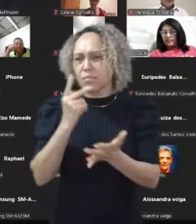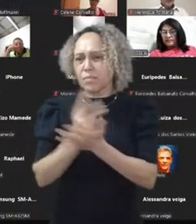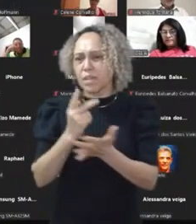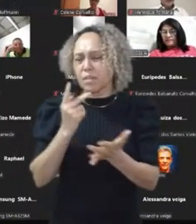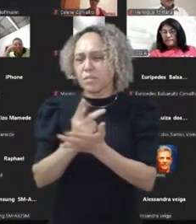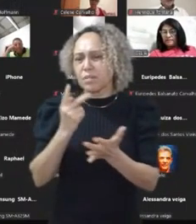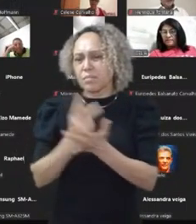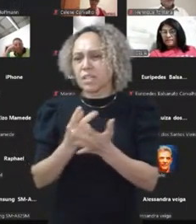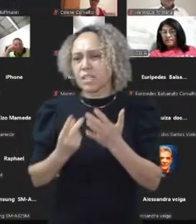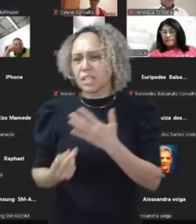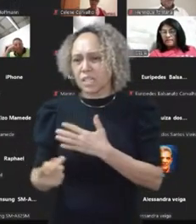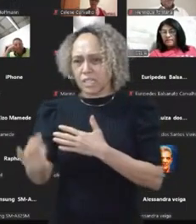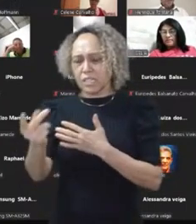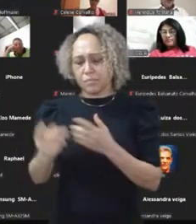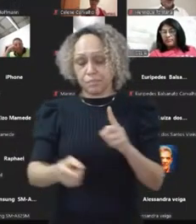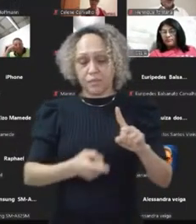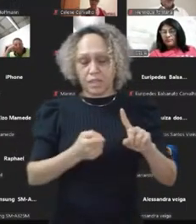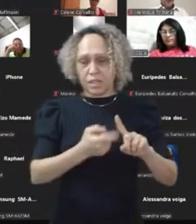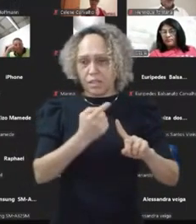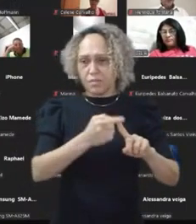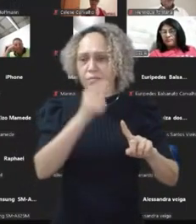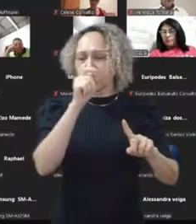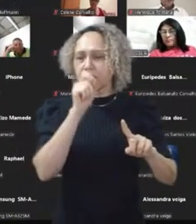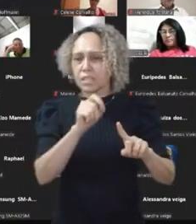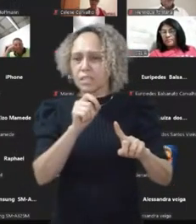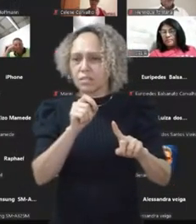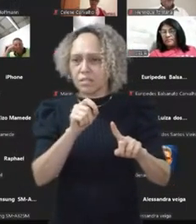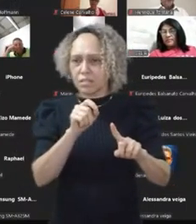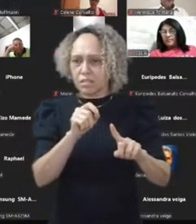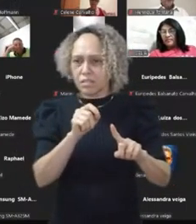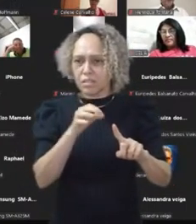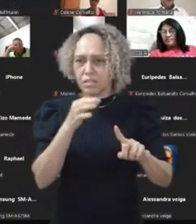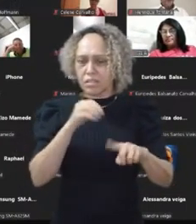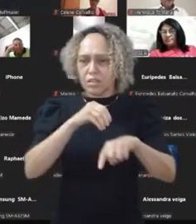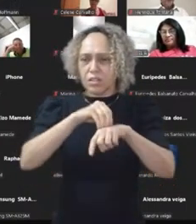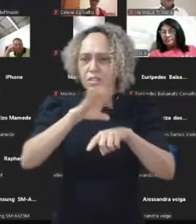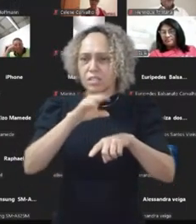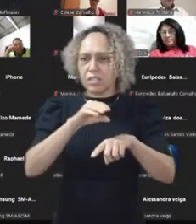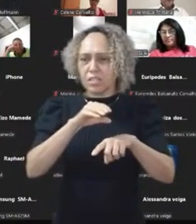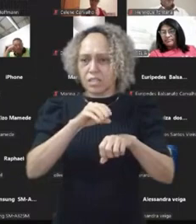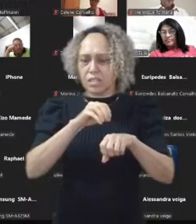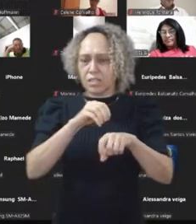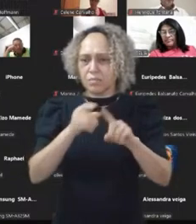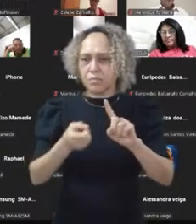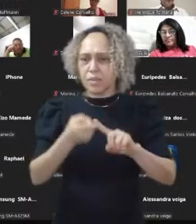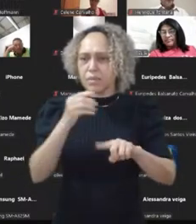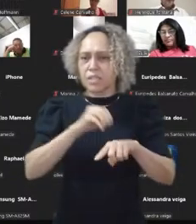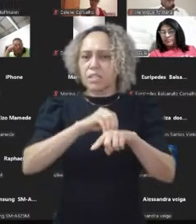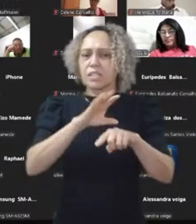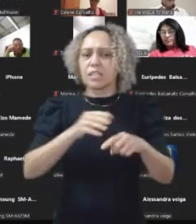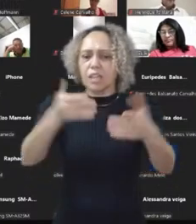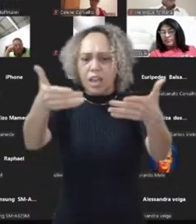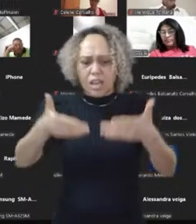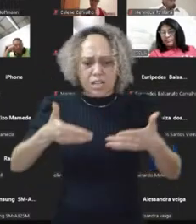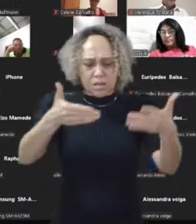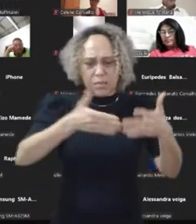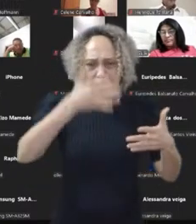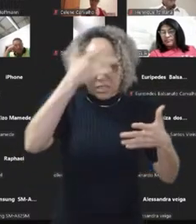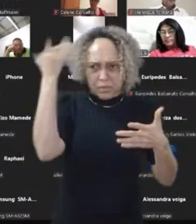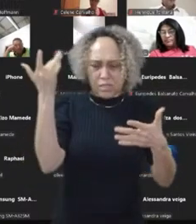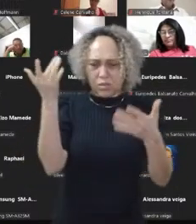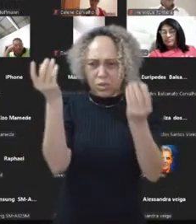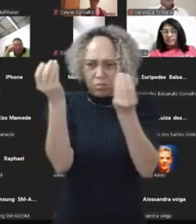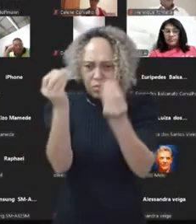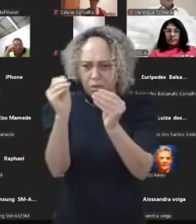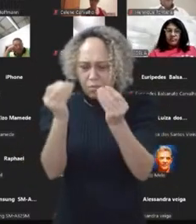uma primeira pista aqui é trazer e as pessoas para debaterem para colocarem seus